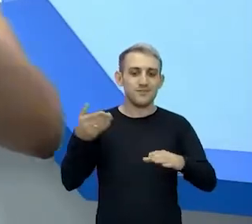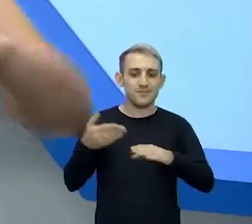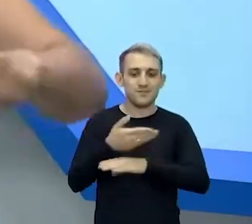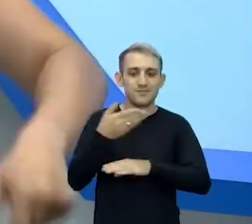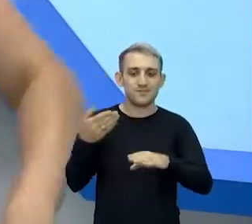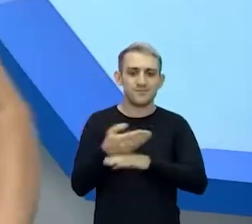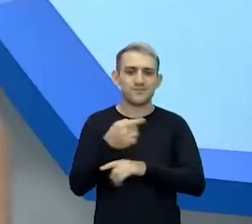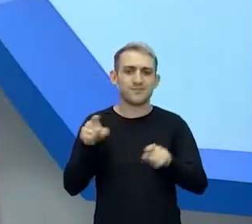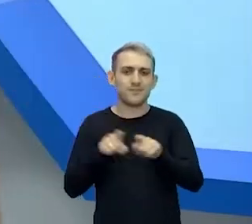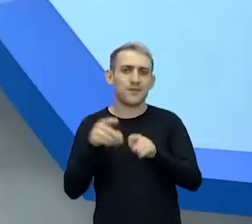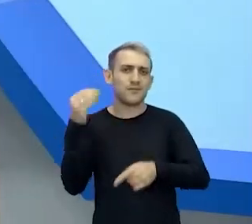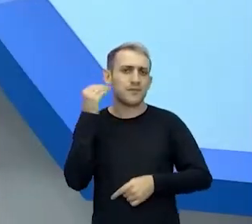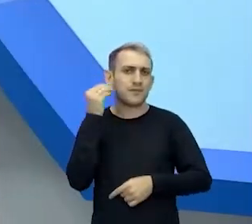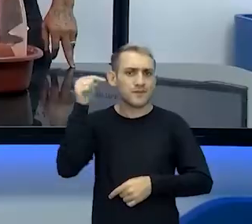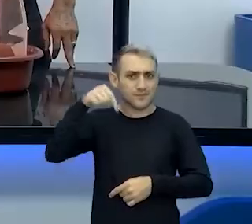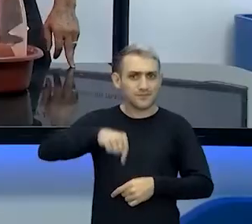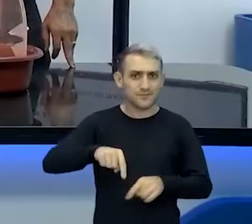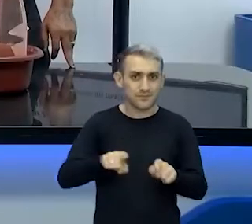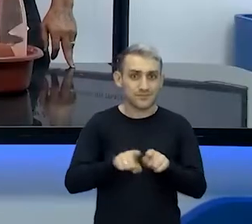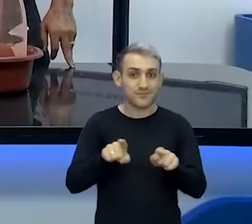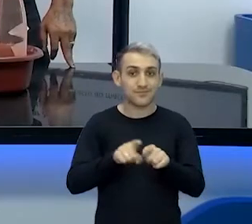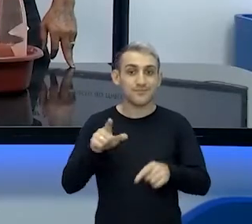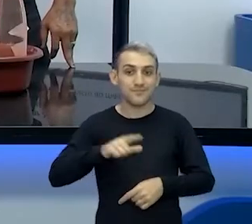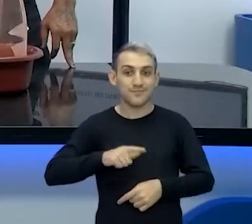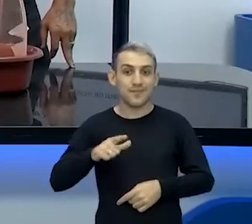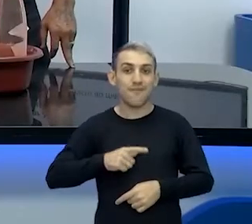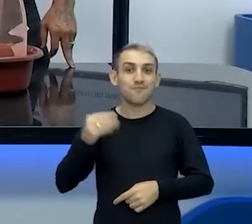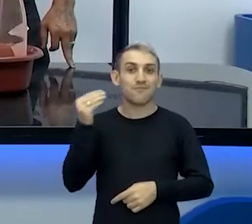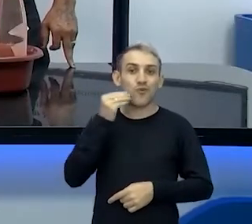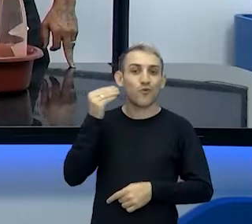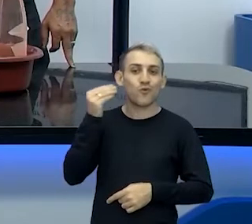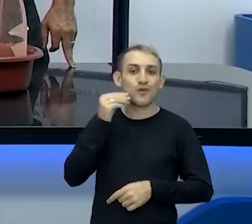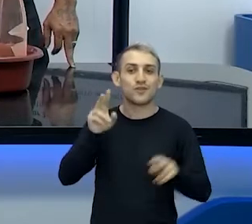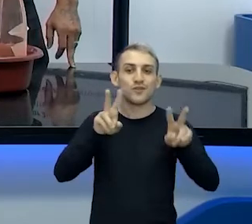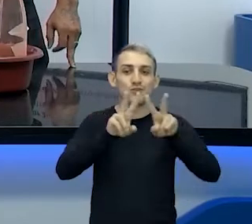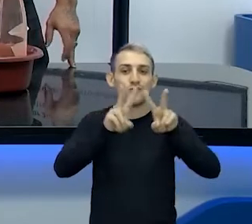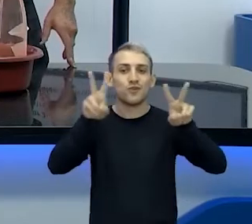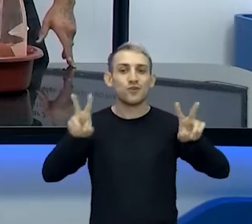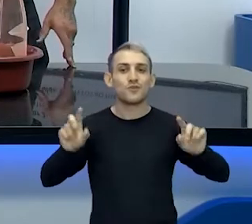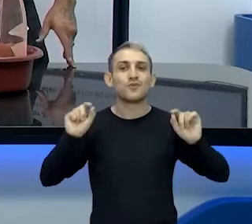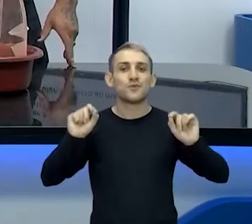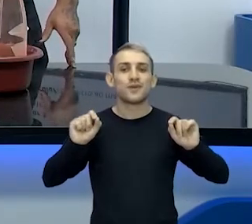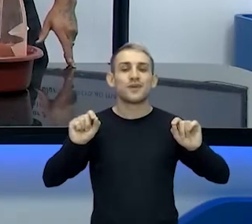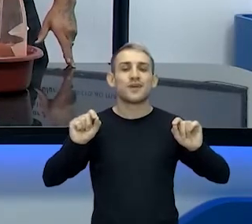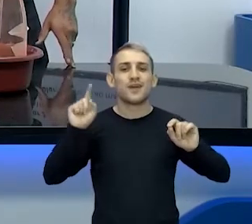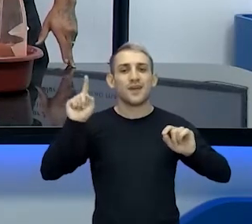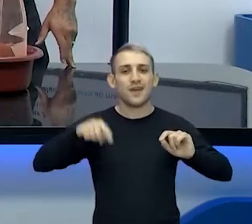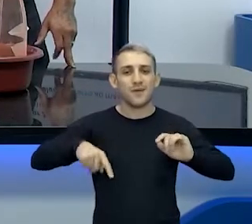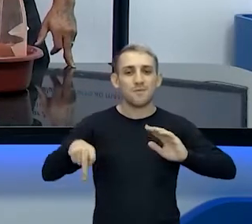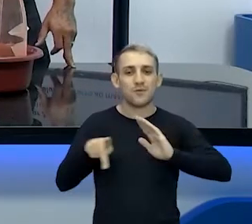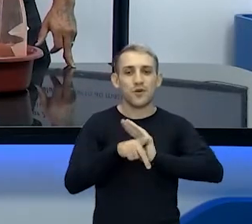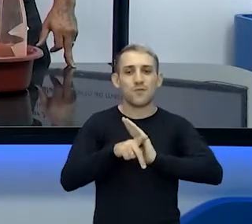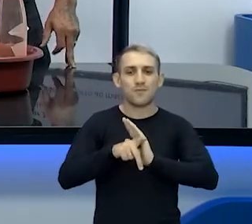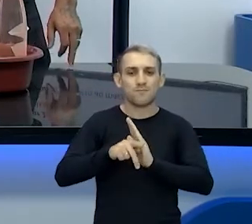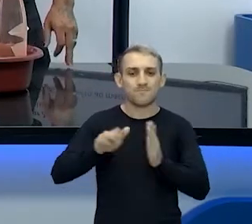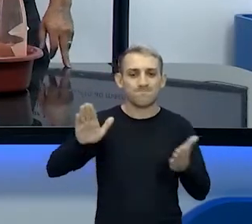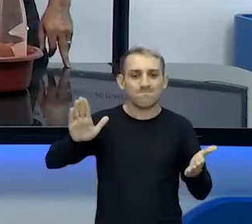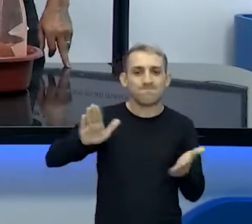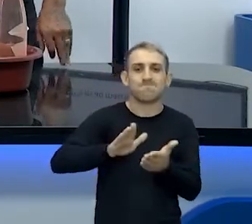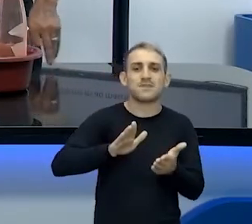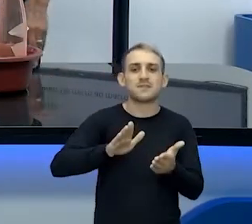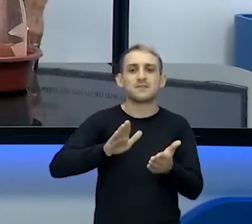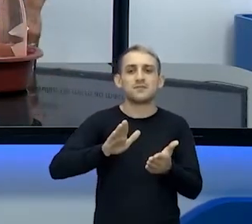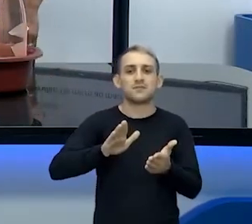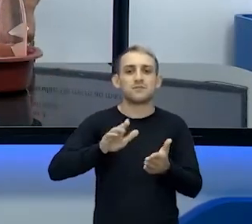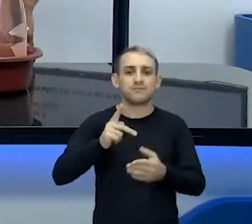Temos experimento hoje aqui, professor? Temos experimento sobre o tema, que é o tema da aula, que é pressão.